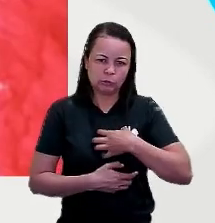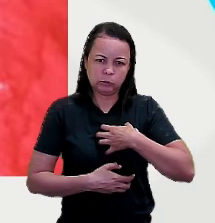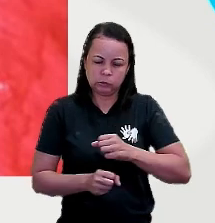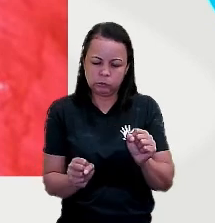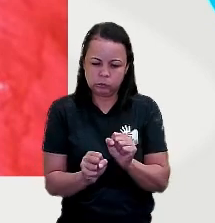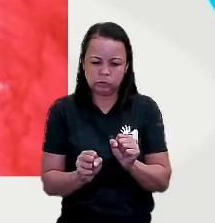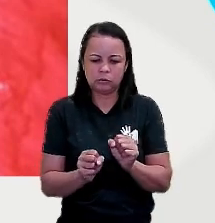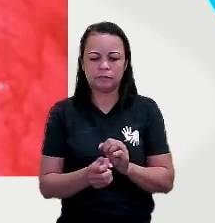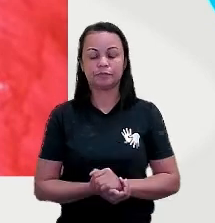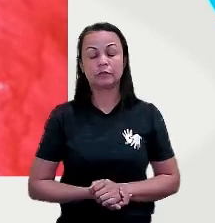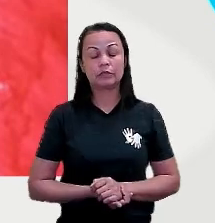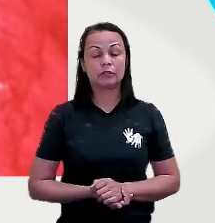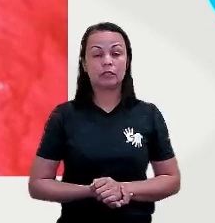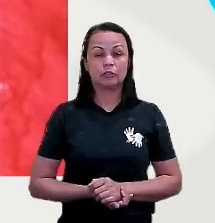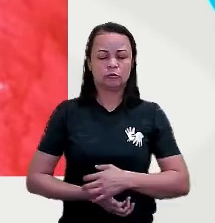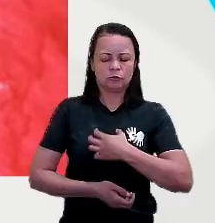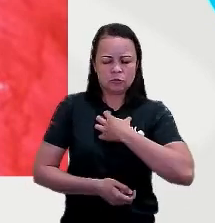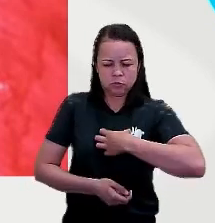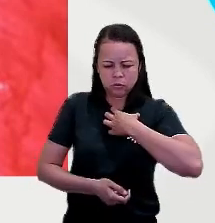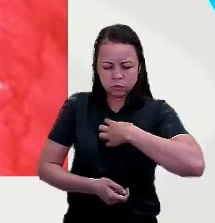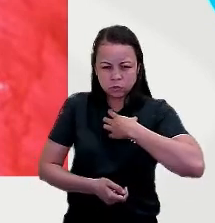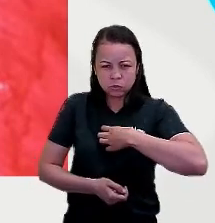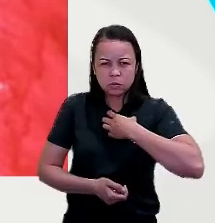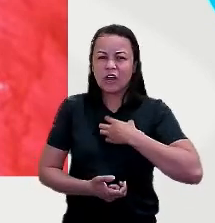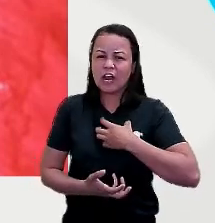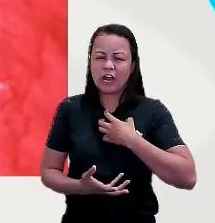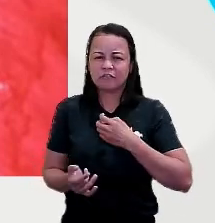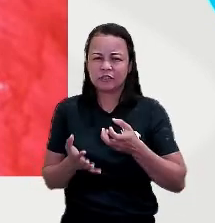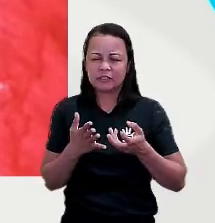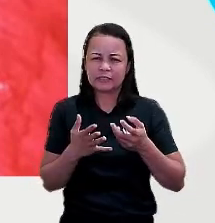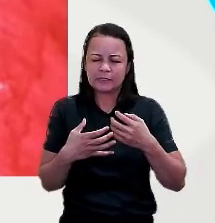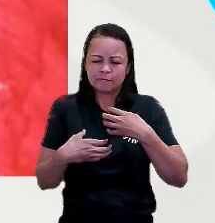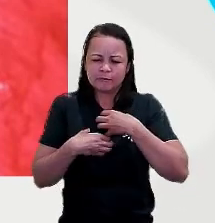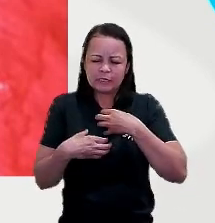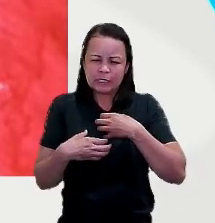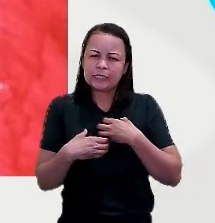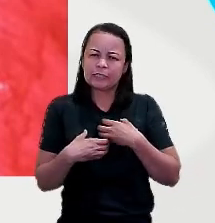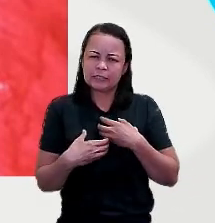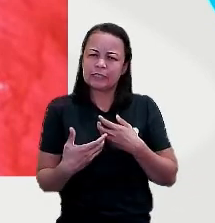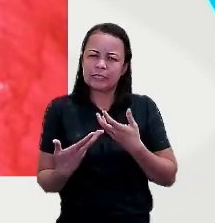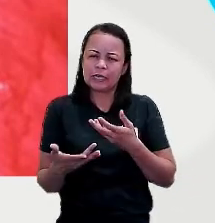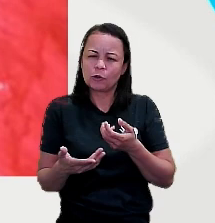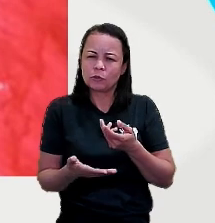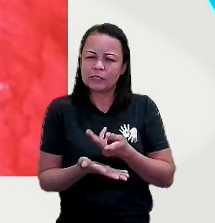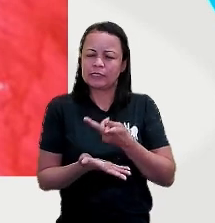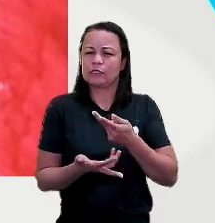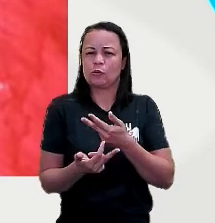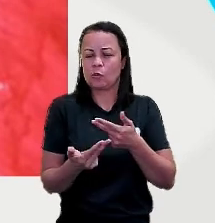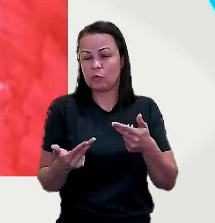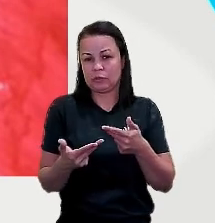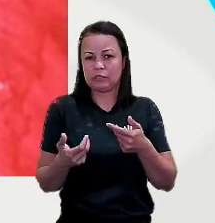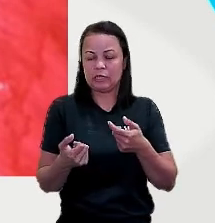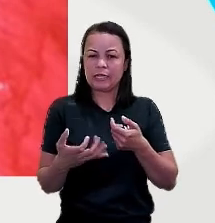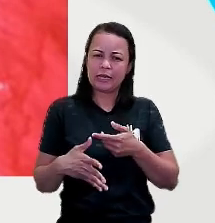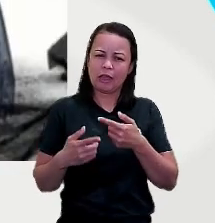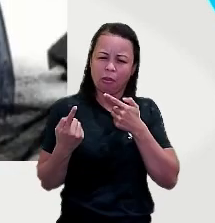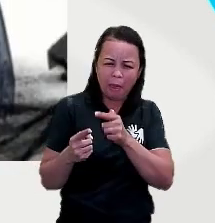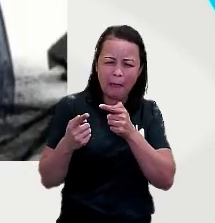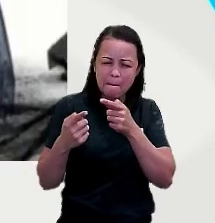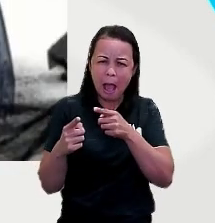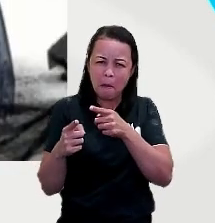Quando está com raiva, você sente que cometeram uma injustiça e quer descarregar a fúria nos